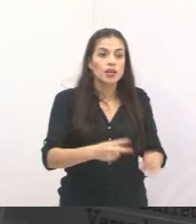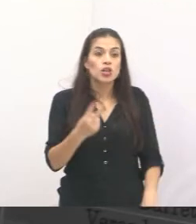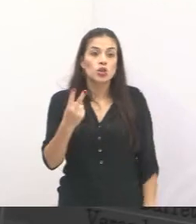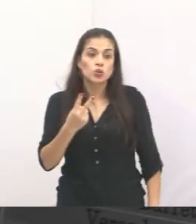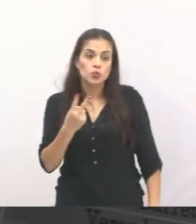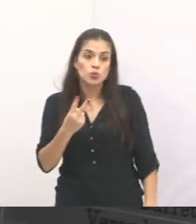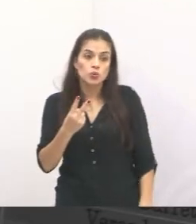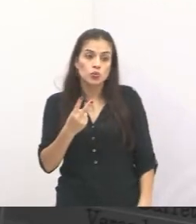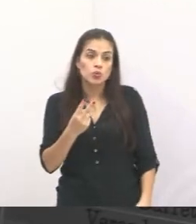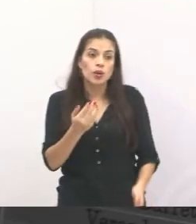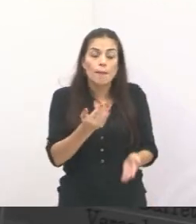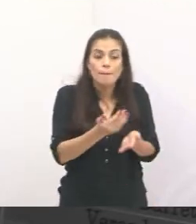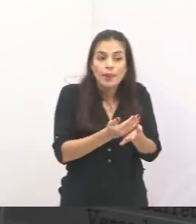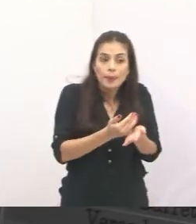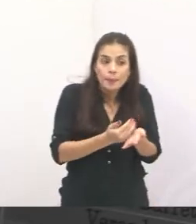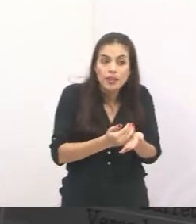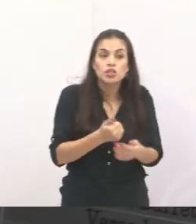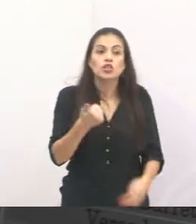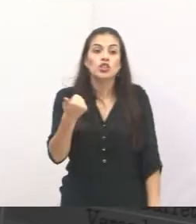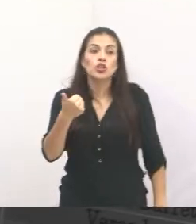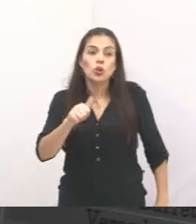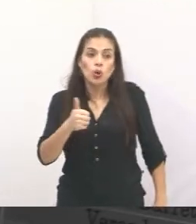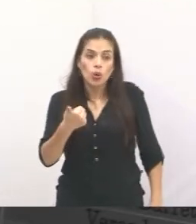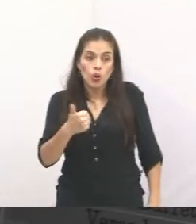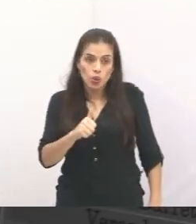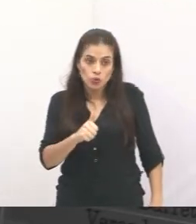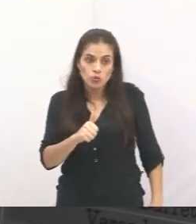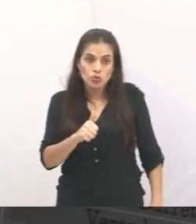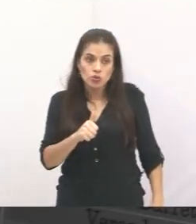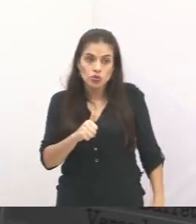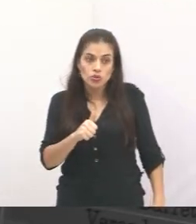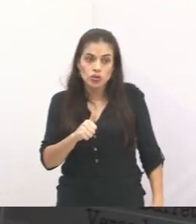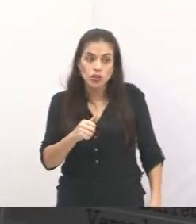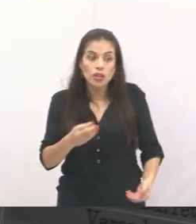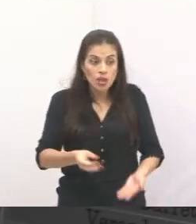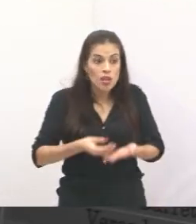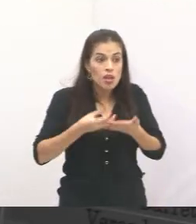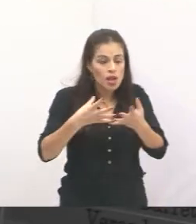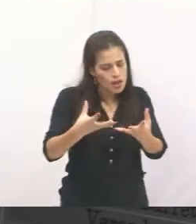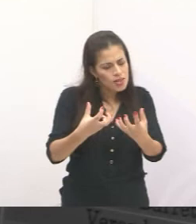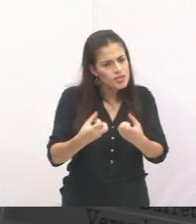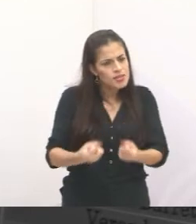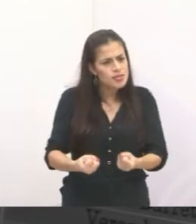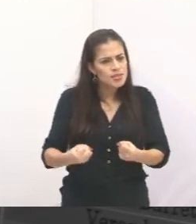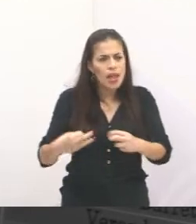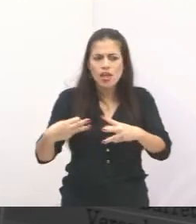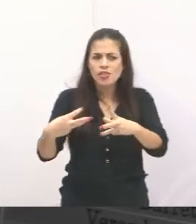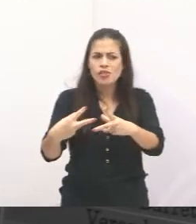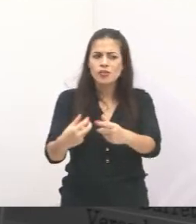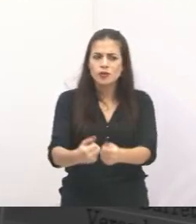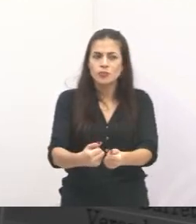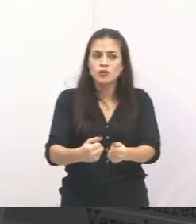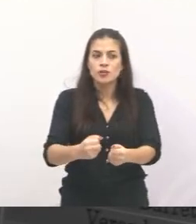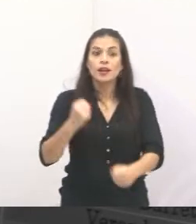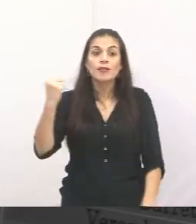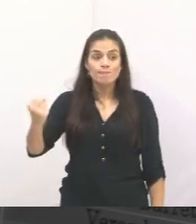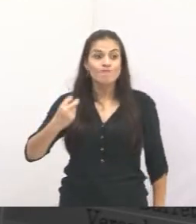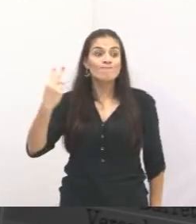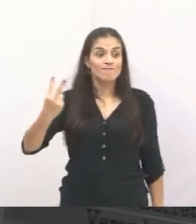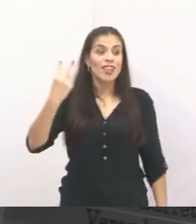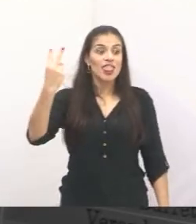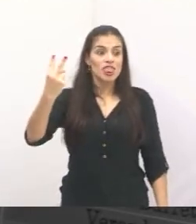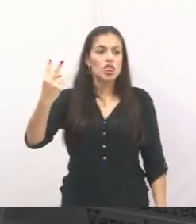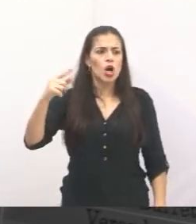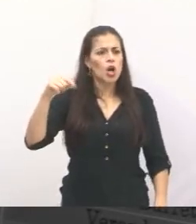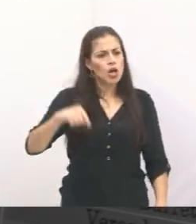e 11 contempladas na sua íntegra. Uma grande vitória dessa casa, uma grande vitória